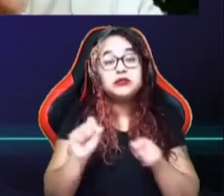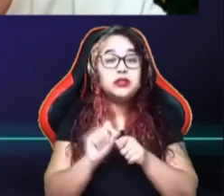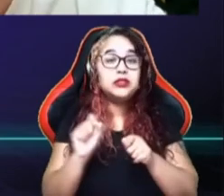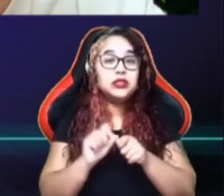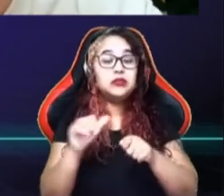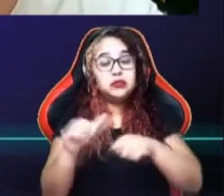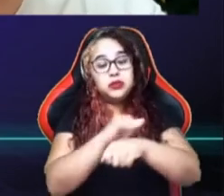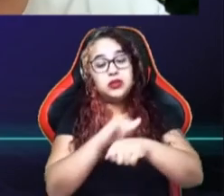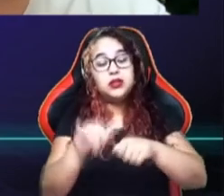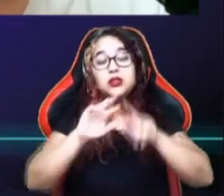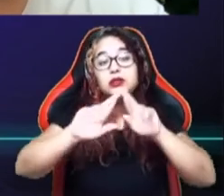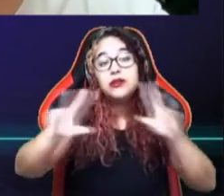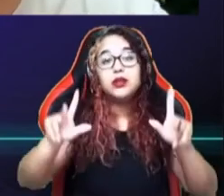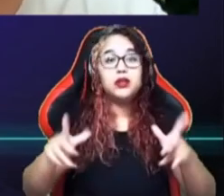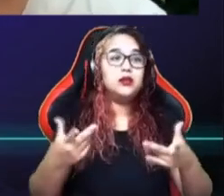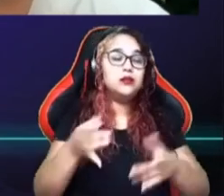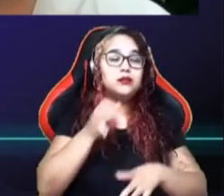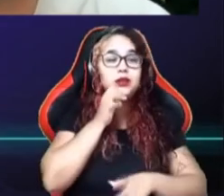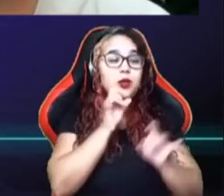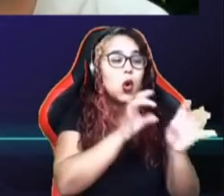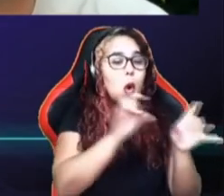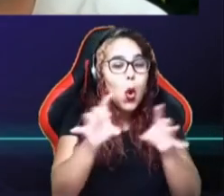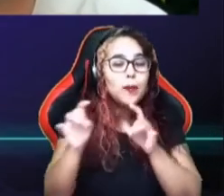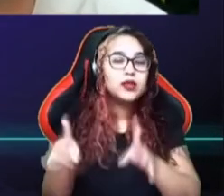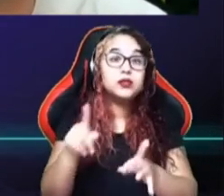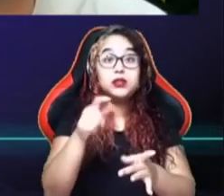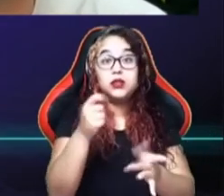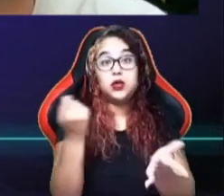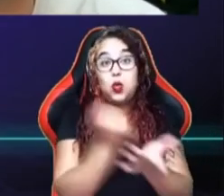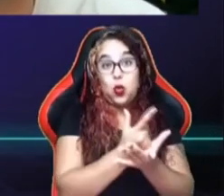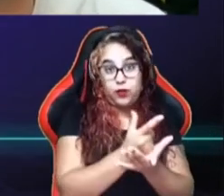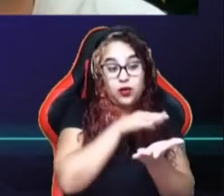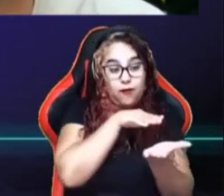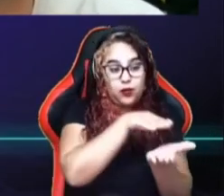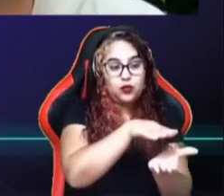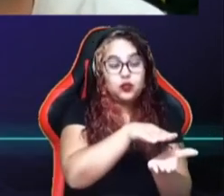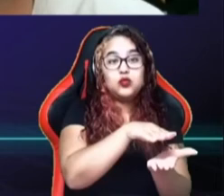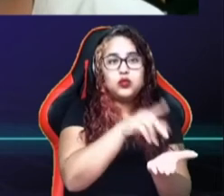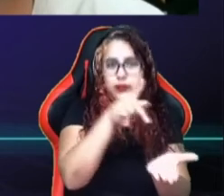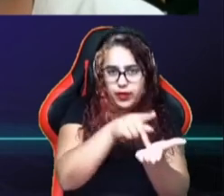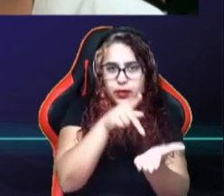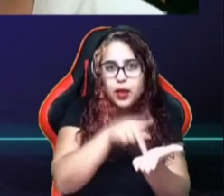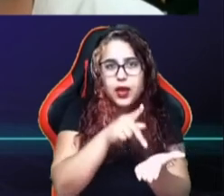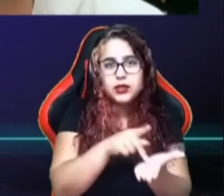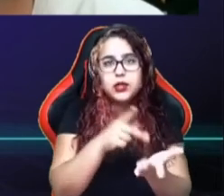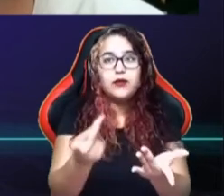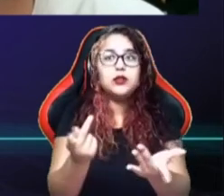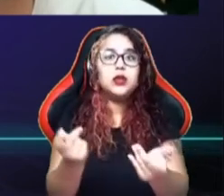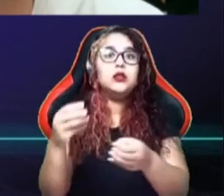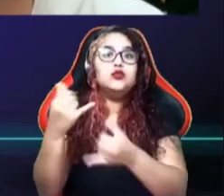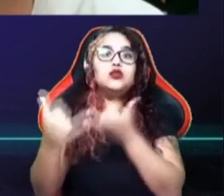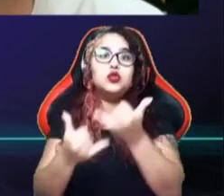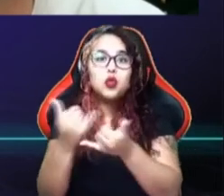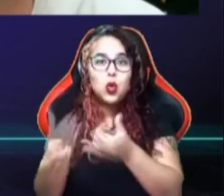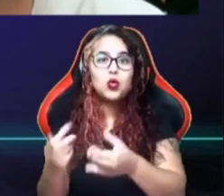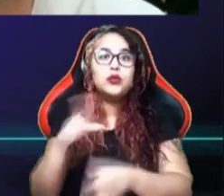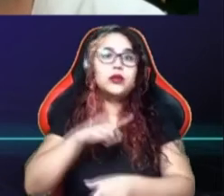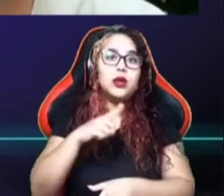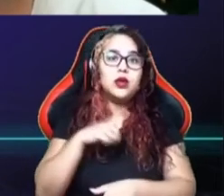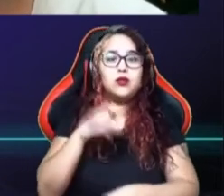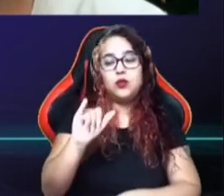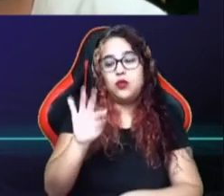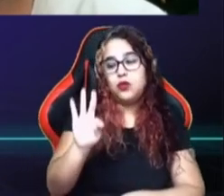que você compra um produto físico e você ganha um produto no jogo. Então, também tem esse drive, acho